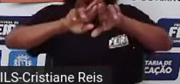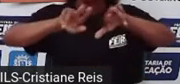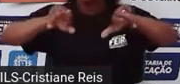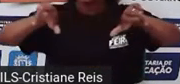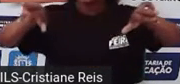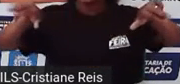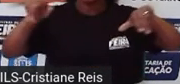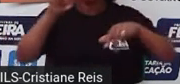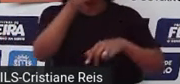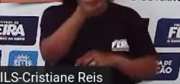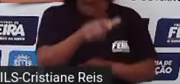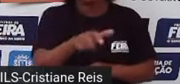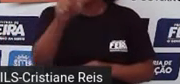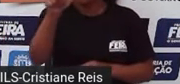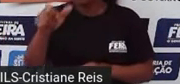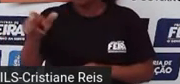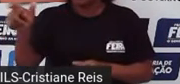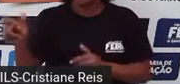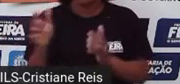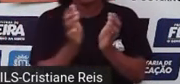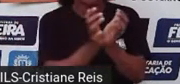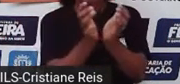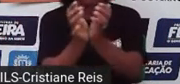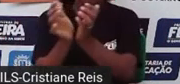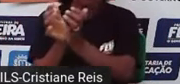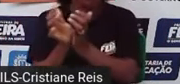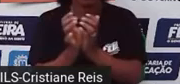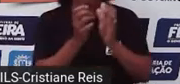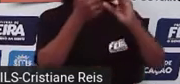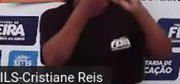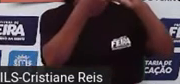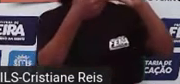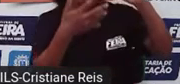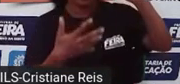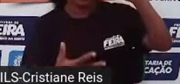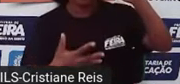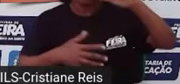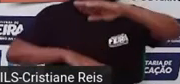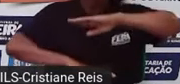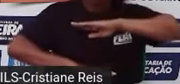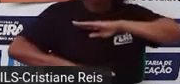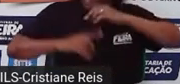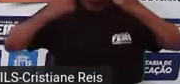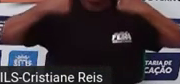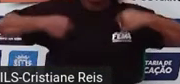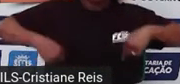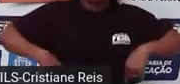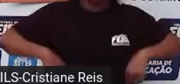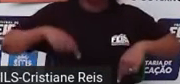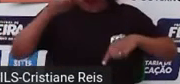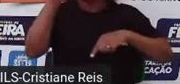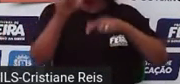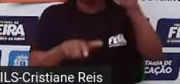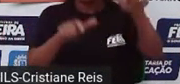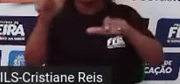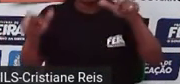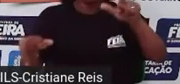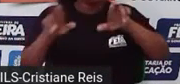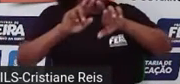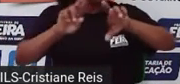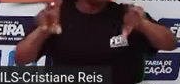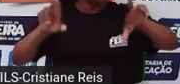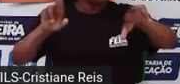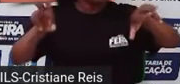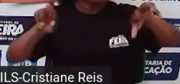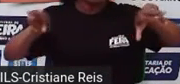pessoas um características até semelhanças físicas na época aumente na disto anda